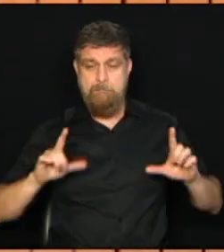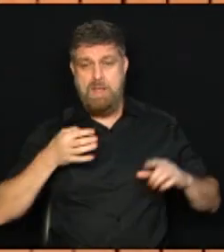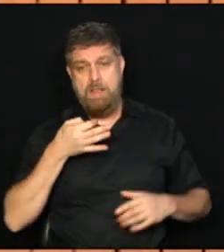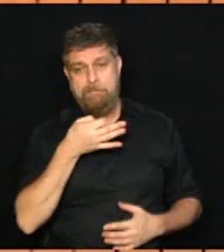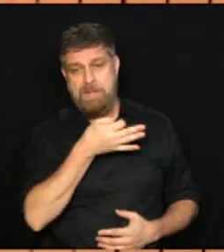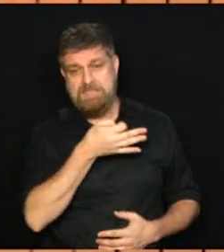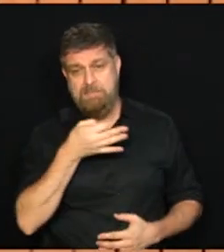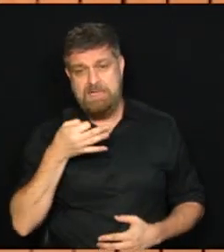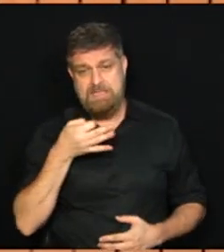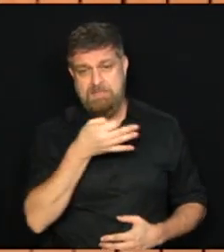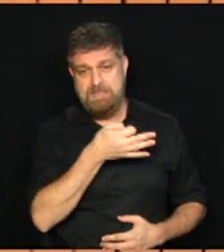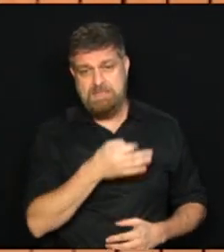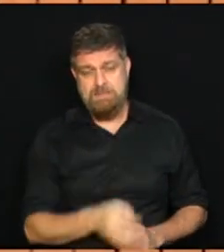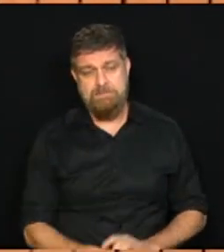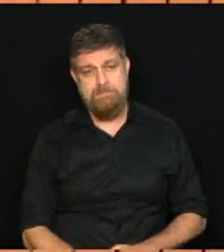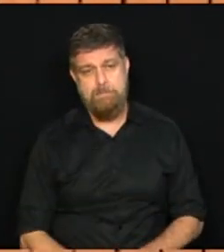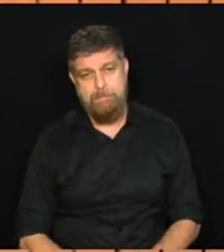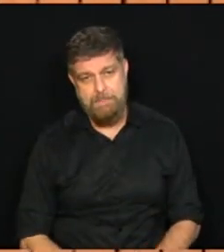Excelência.